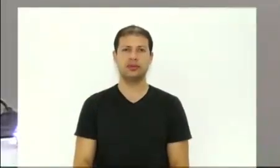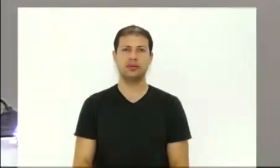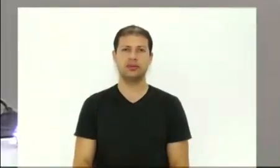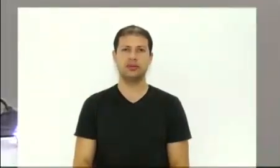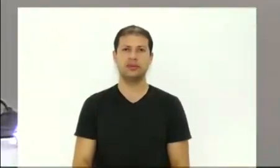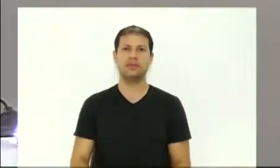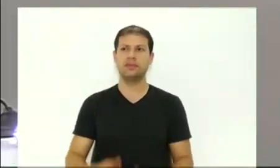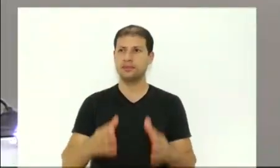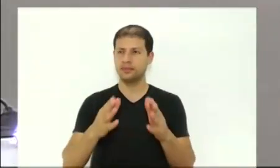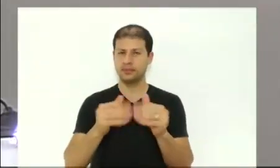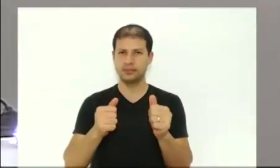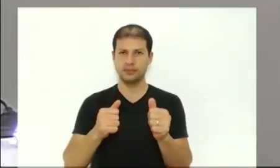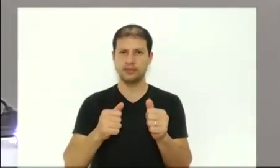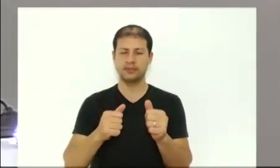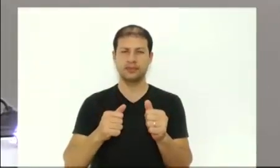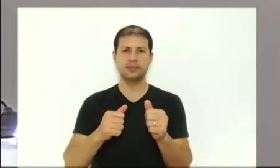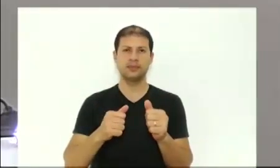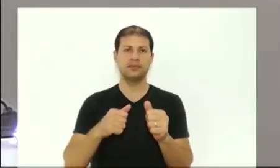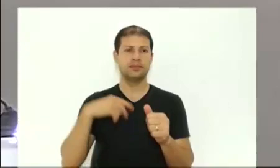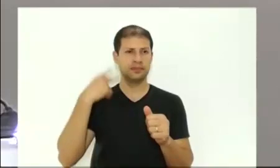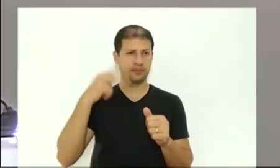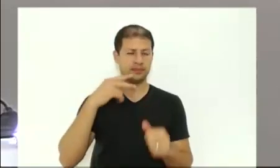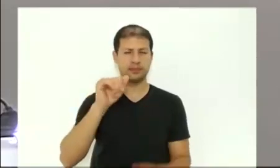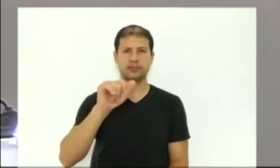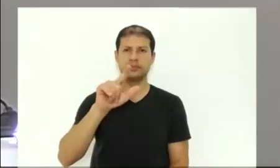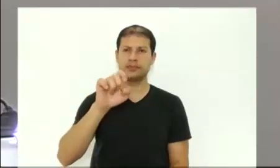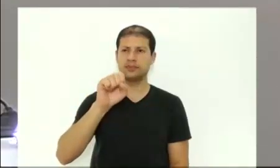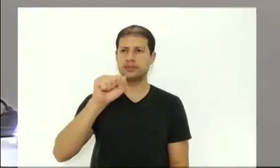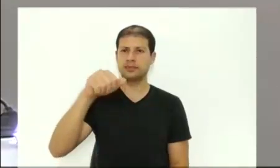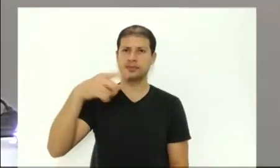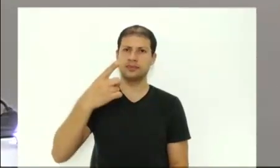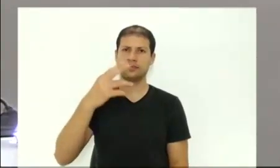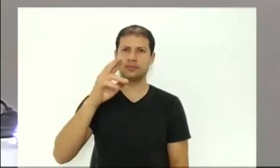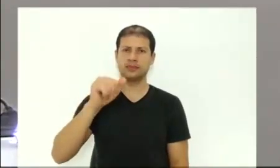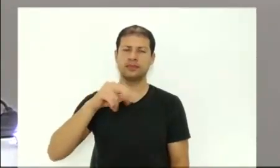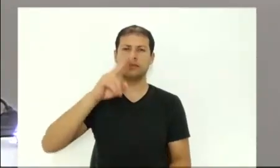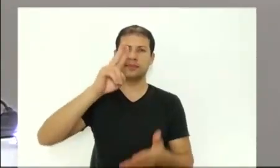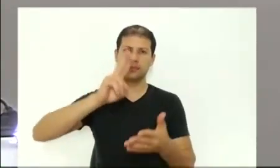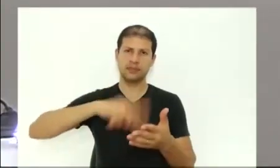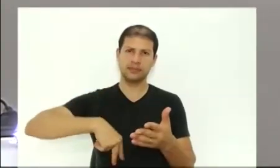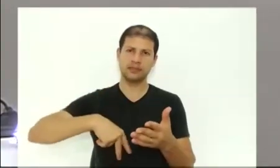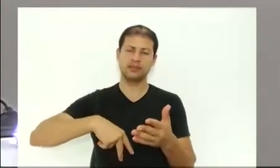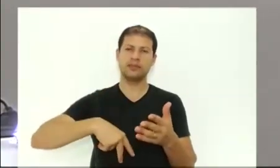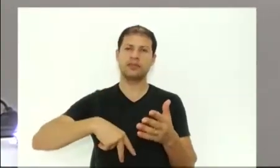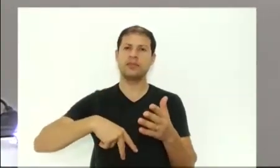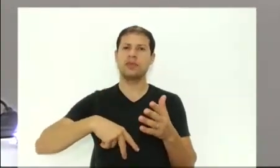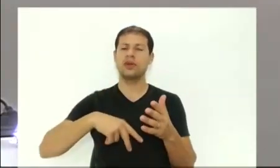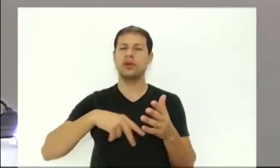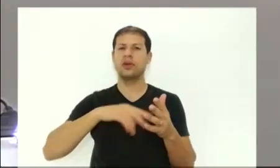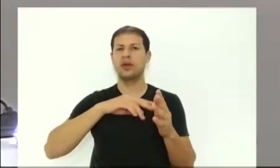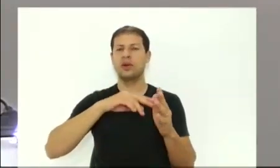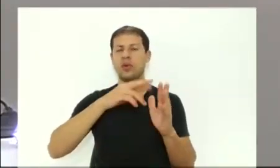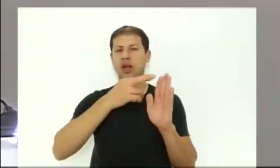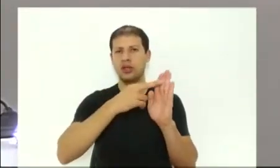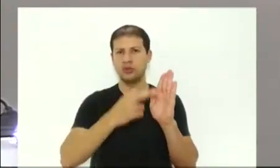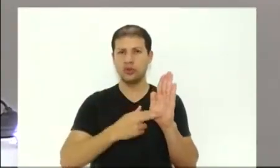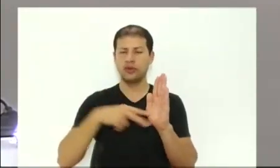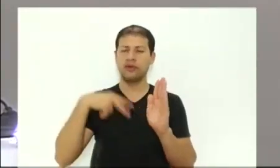Solicito à vereadora Alessandra, primeira secretária, que leia na íntegra o relatório do